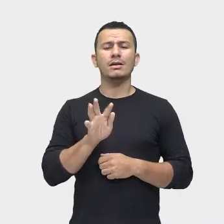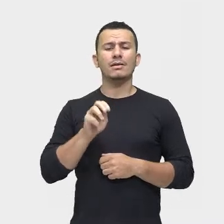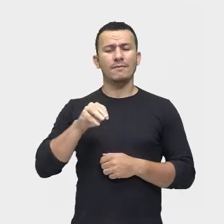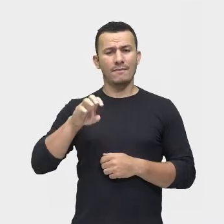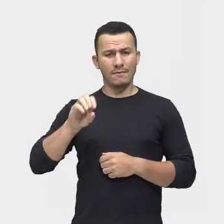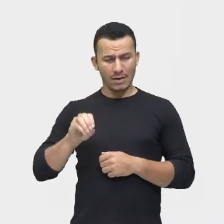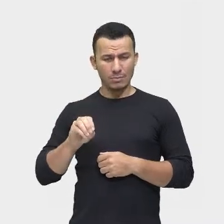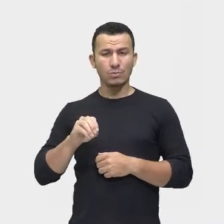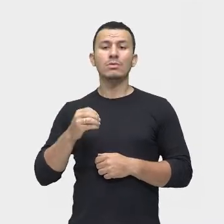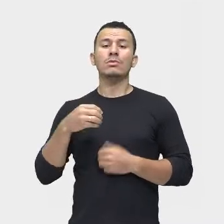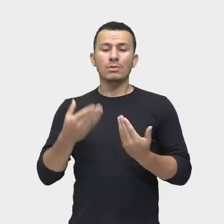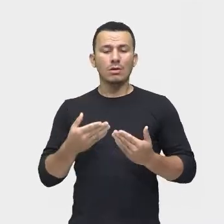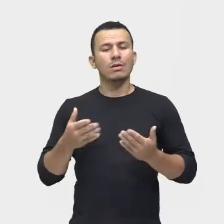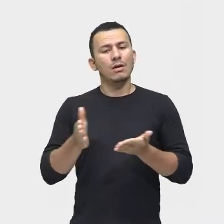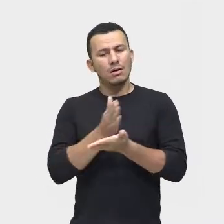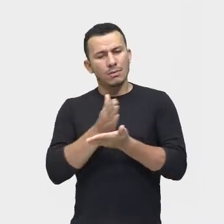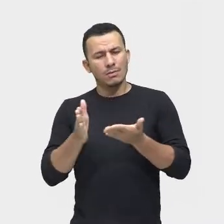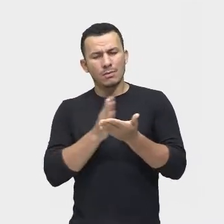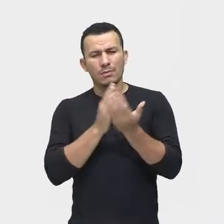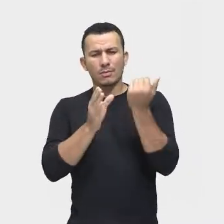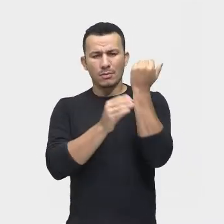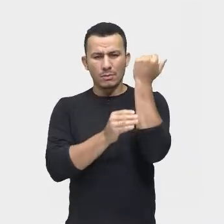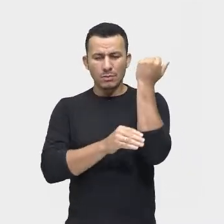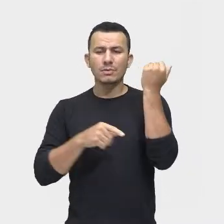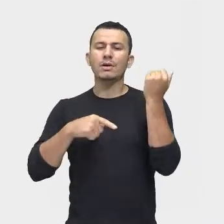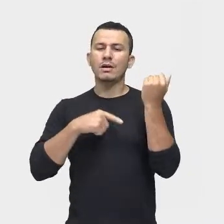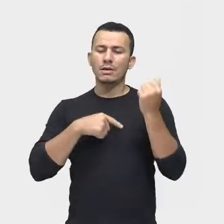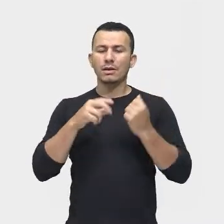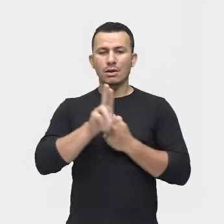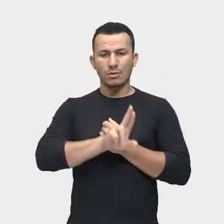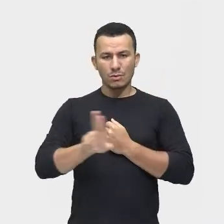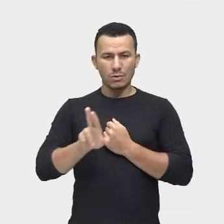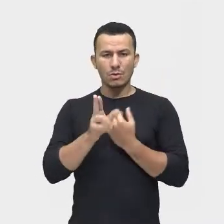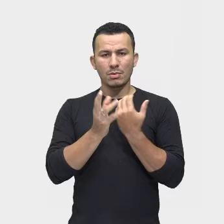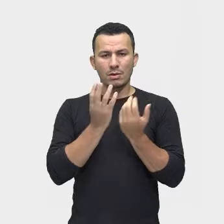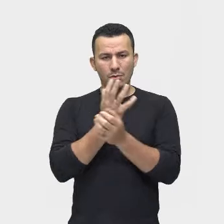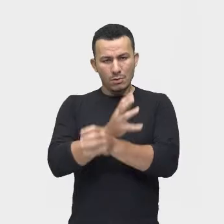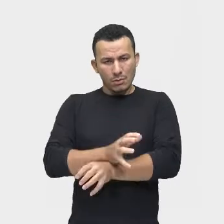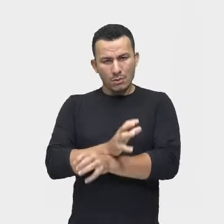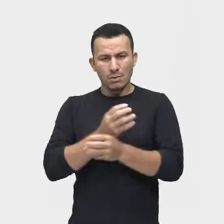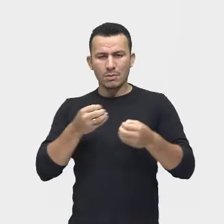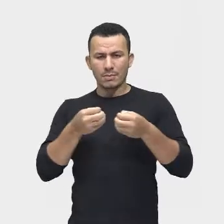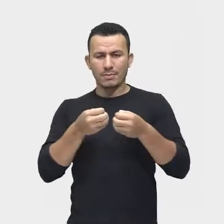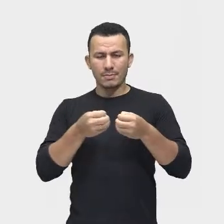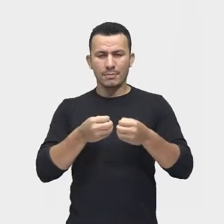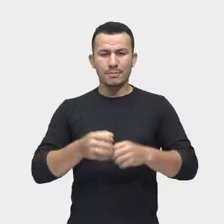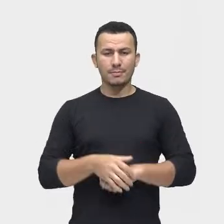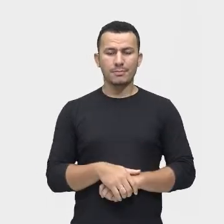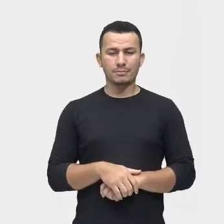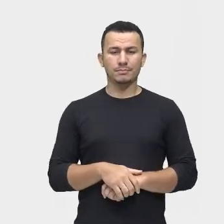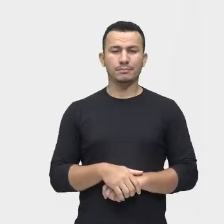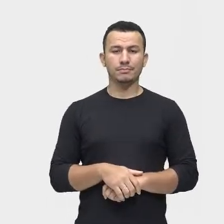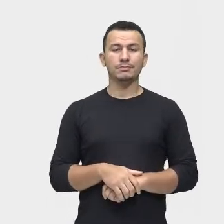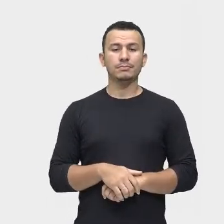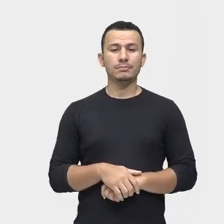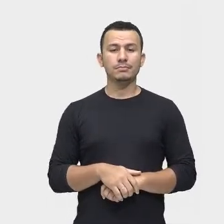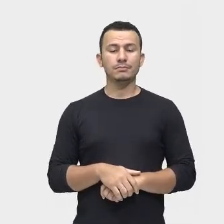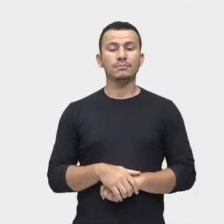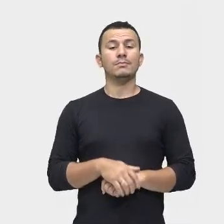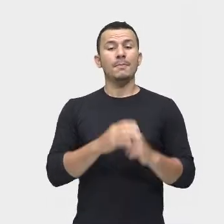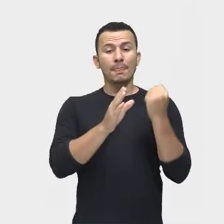Então, alguns músculos fazem referência aos ossos que estão próximos.